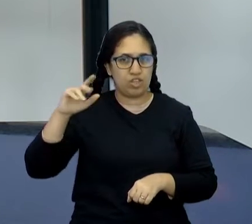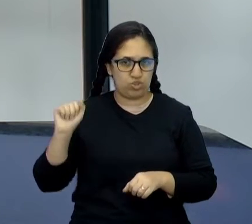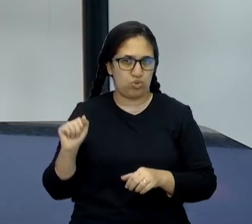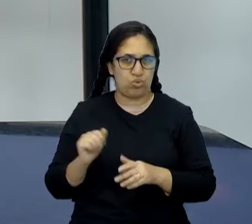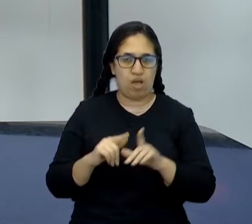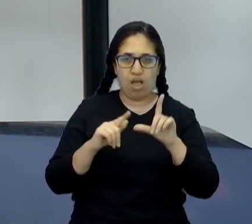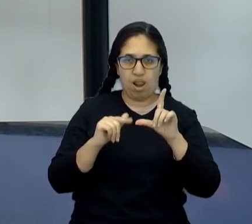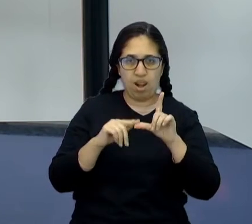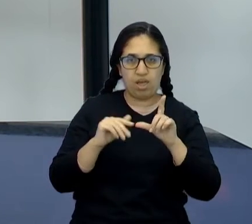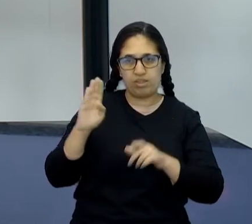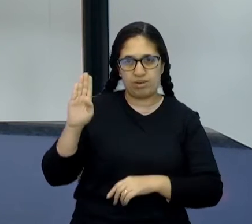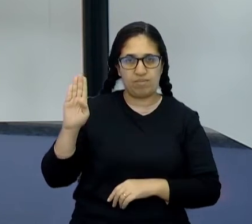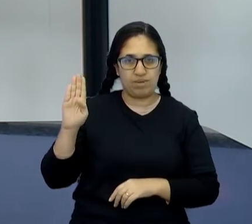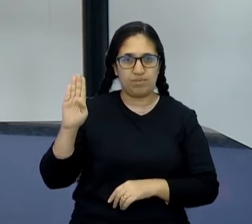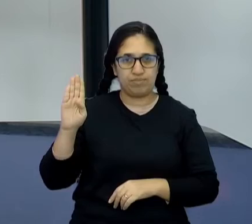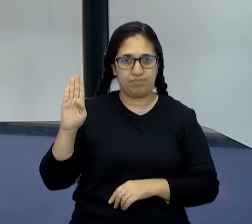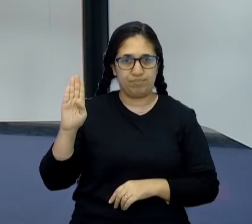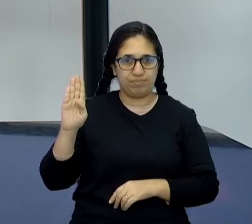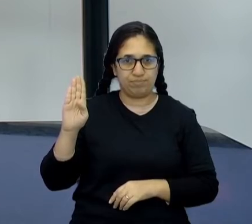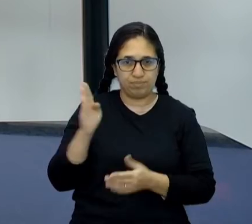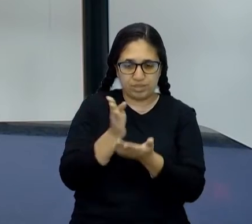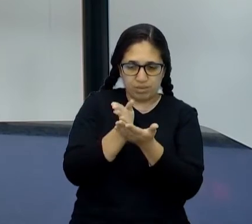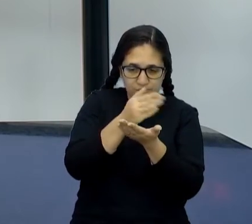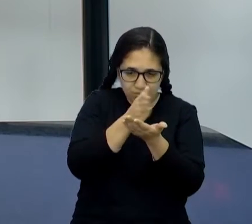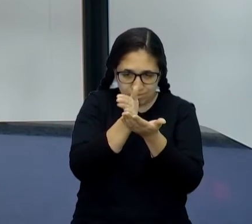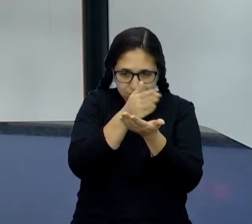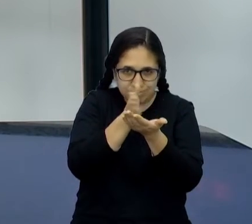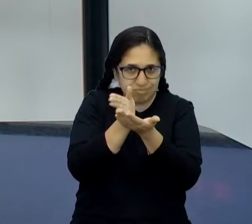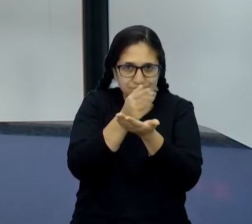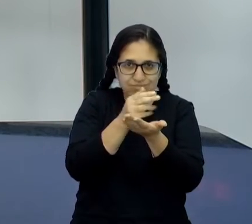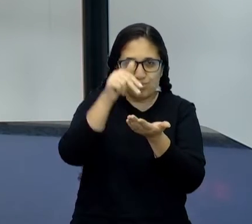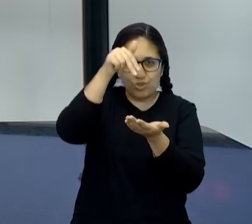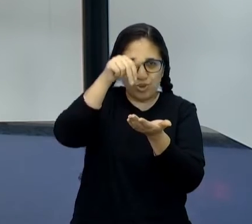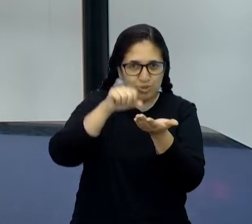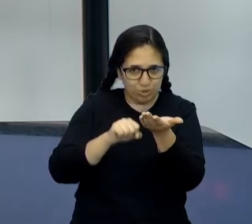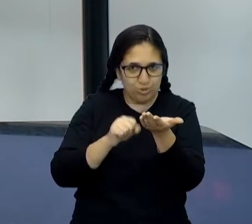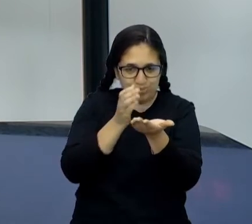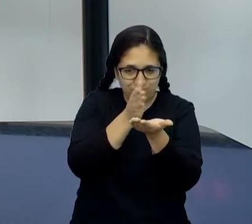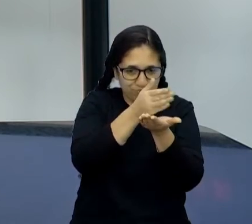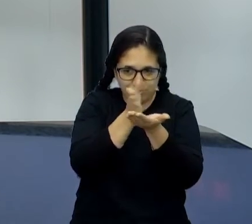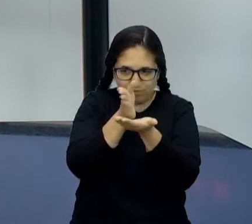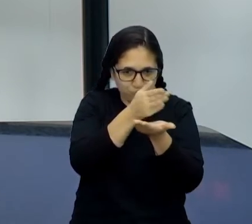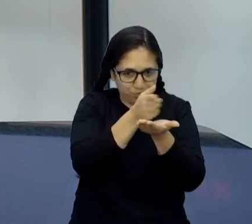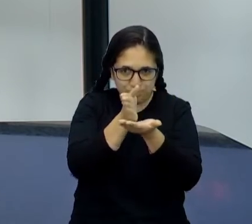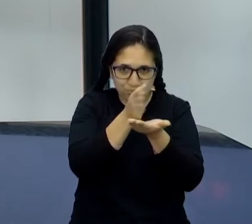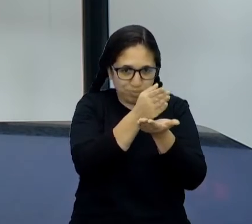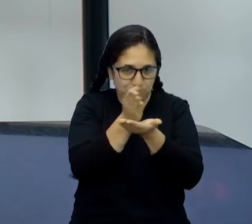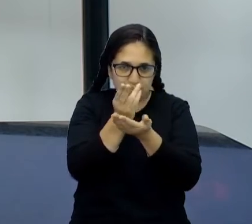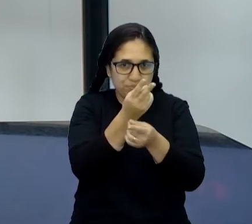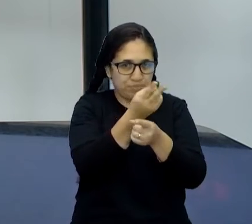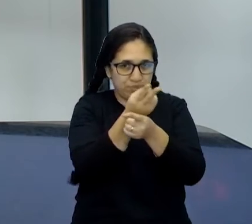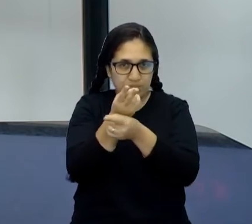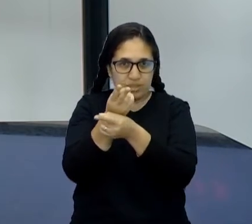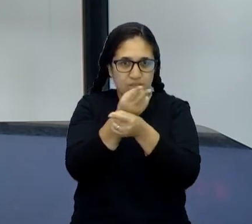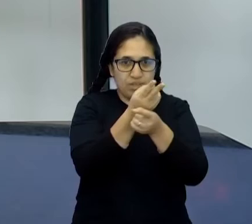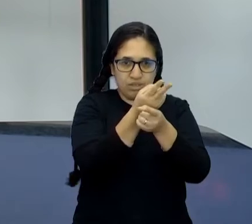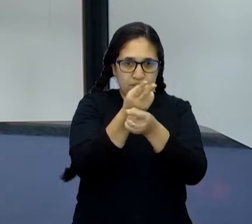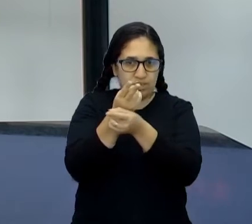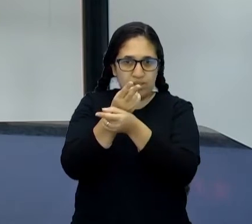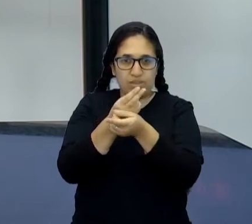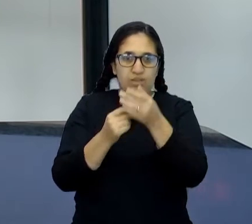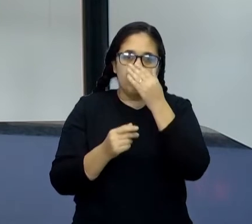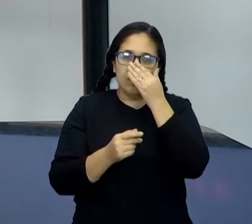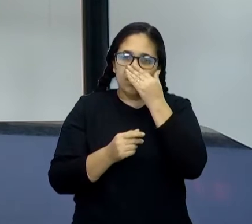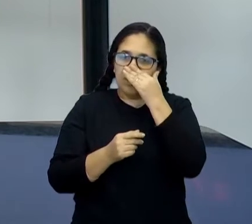B de bússola. Uma bússola é um equipamento que detecta campo magnético. Então, aqui nós temos uma bússola, vamos pôr